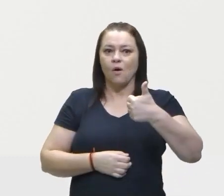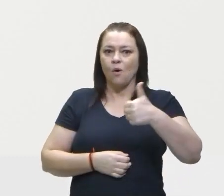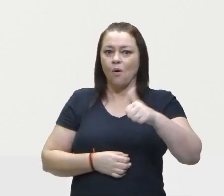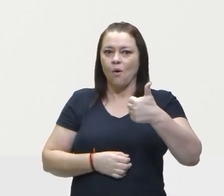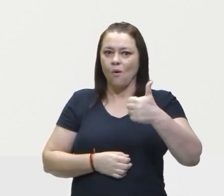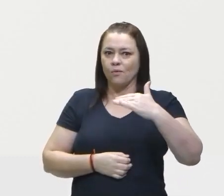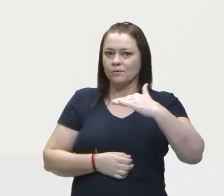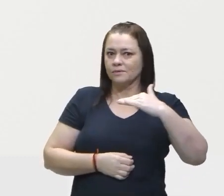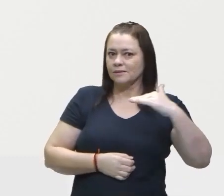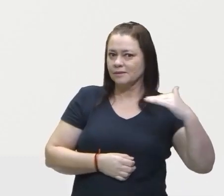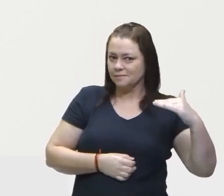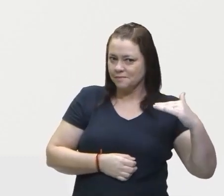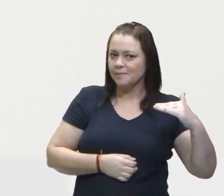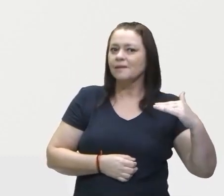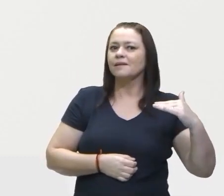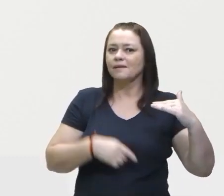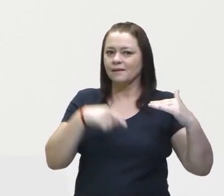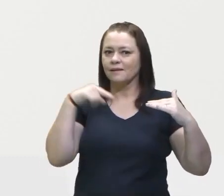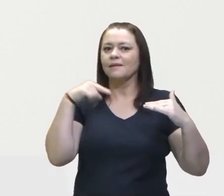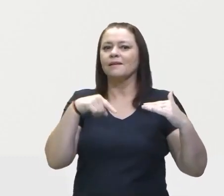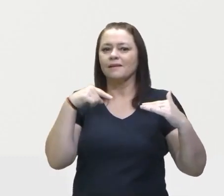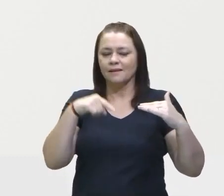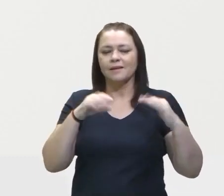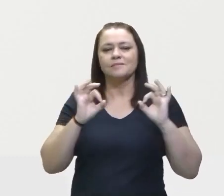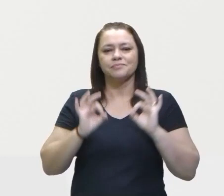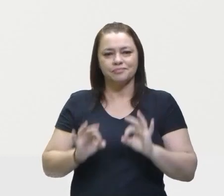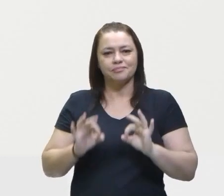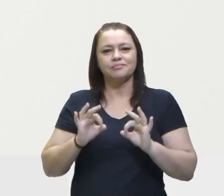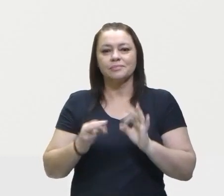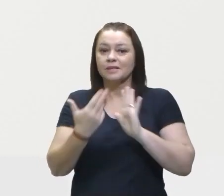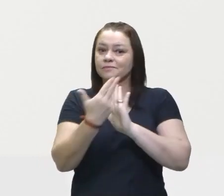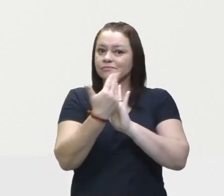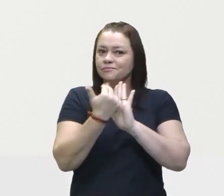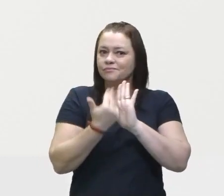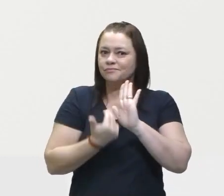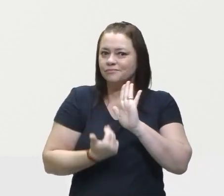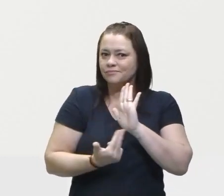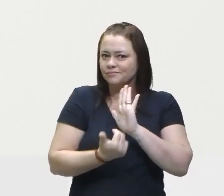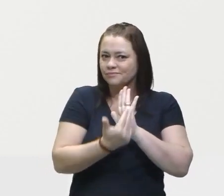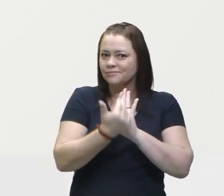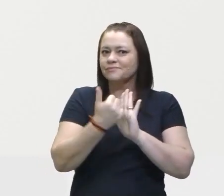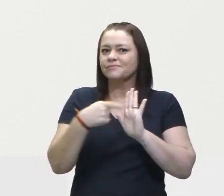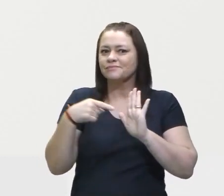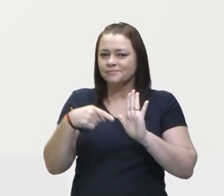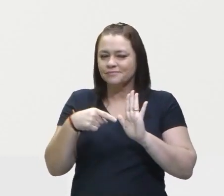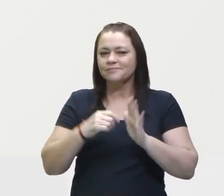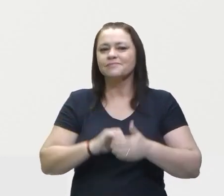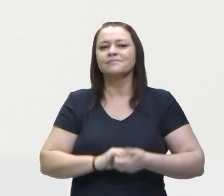11h30. Aqui ele aparece assim, ó, mas ele é